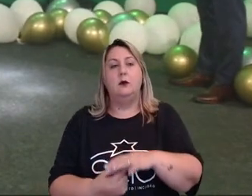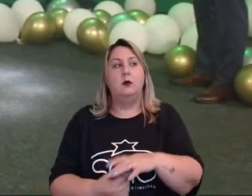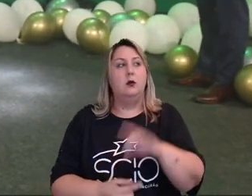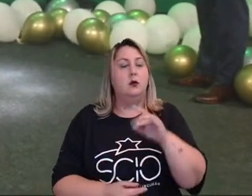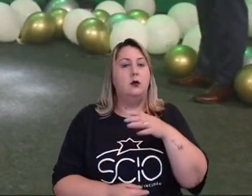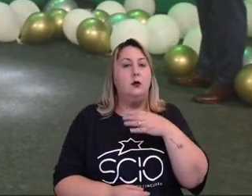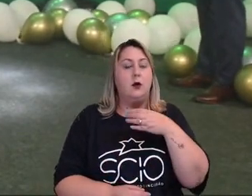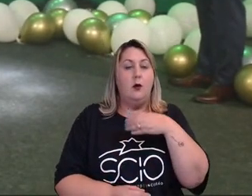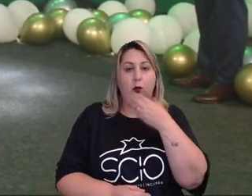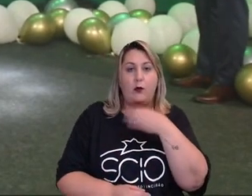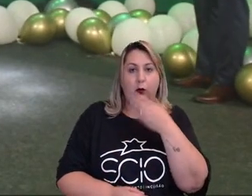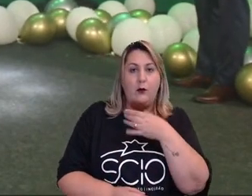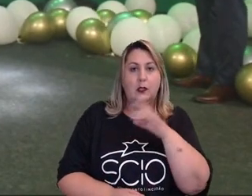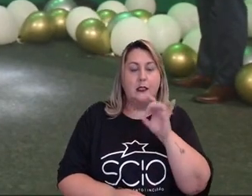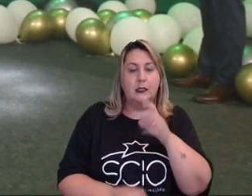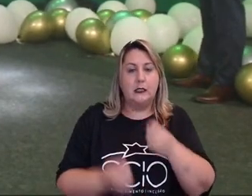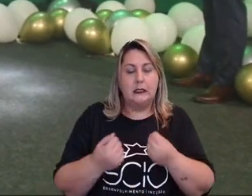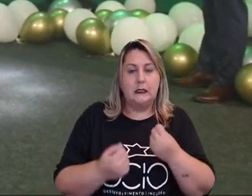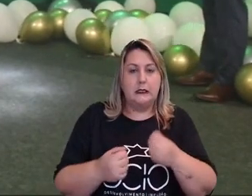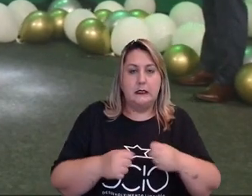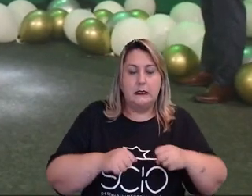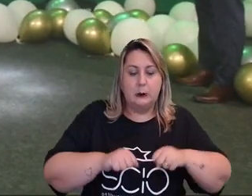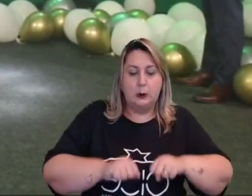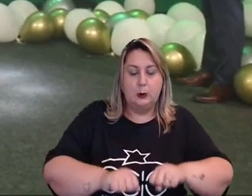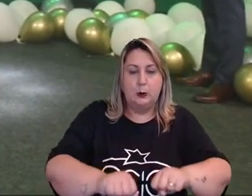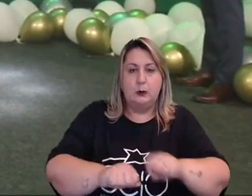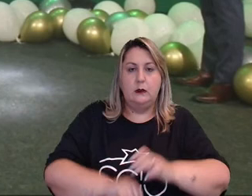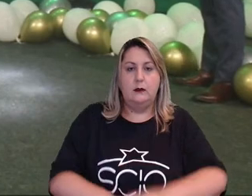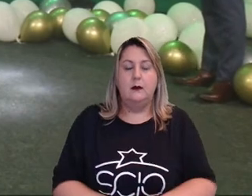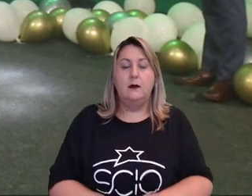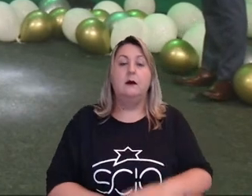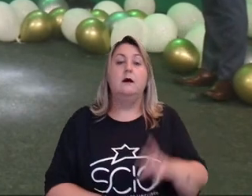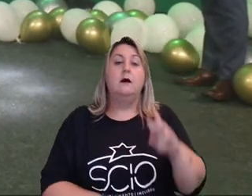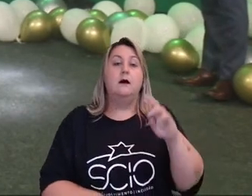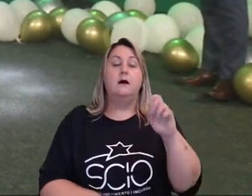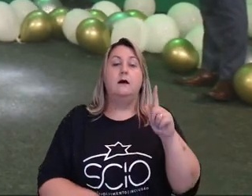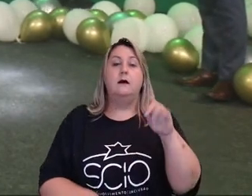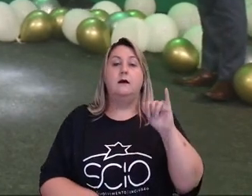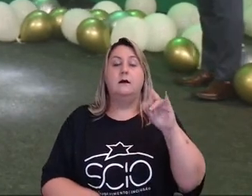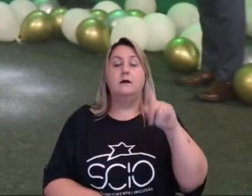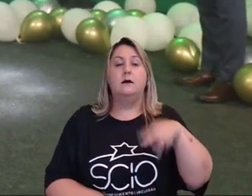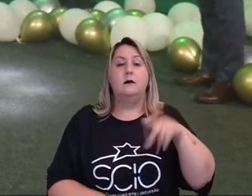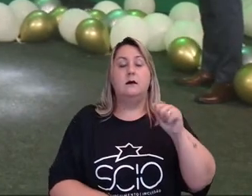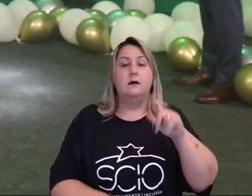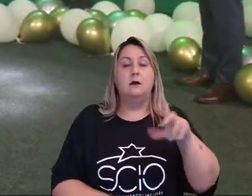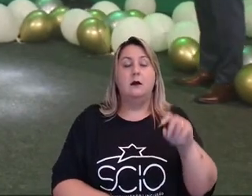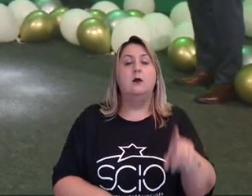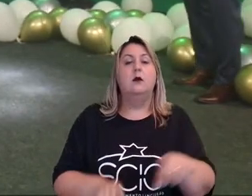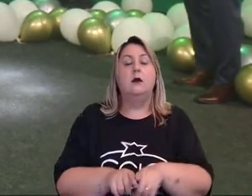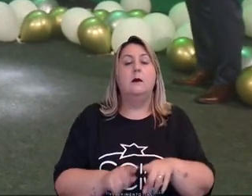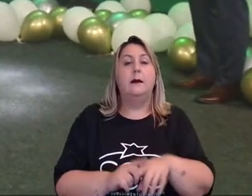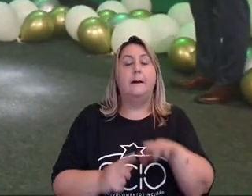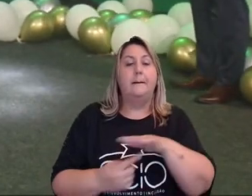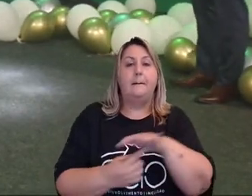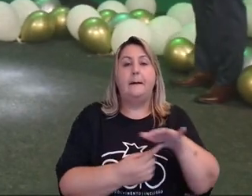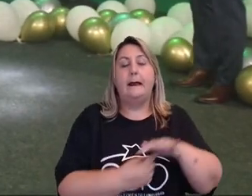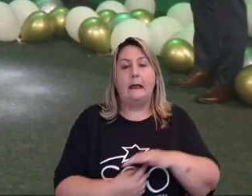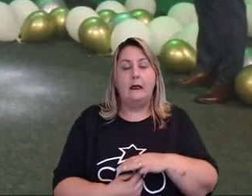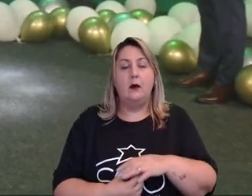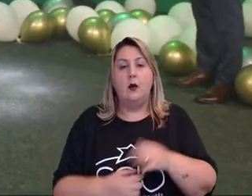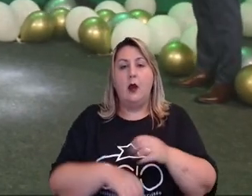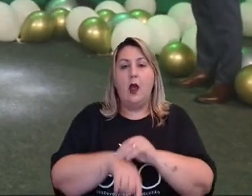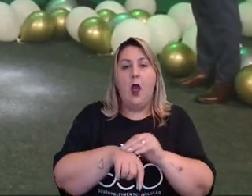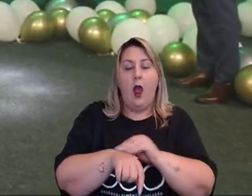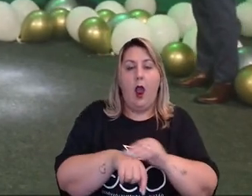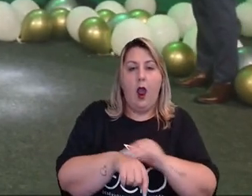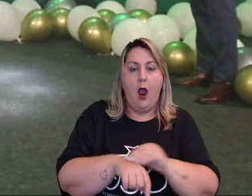tem fruta no carrinho, hein, Lilian? Tá saudável. O Reginaldo Tavares, da unidade de Matão. Tá com a família mostrando álcool em